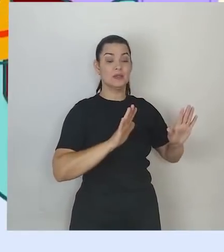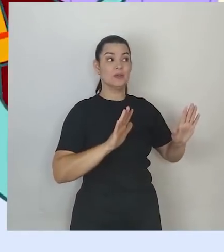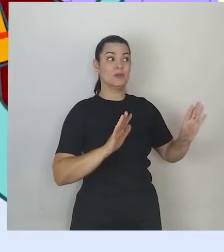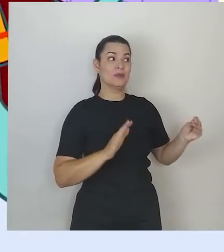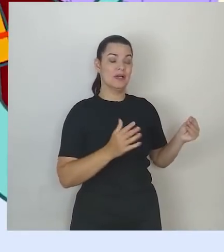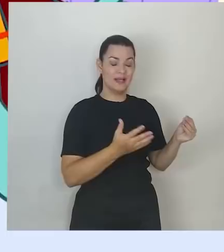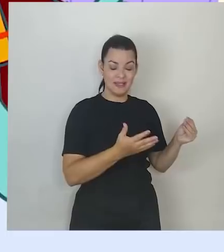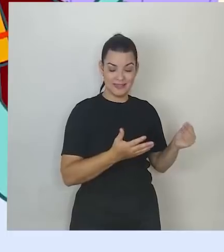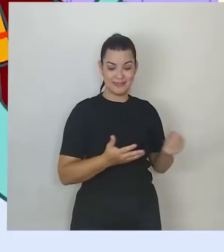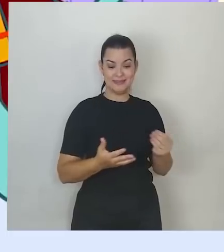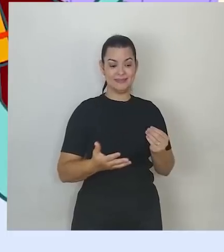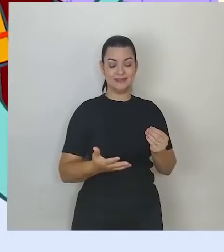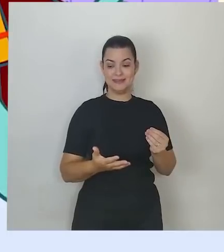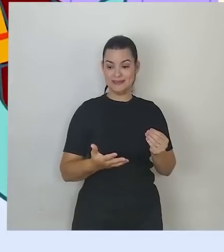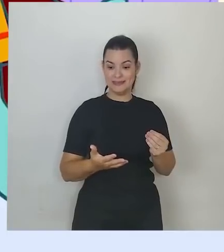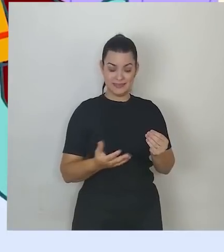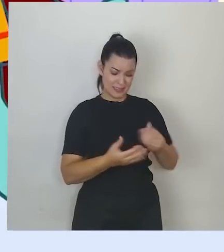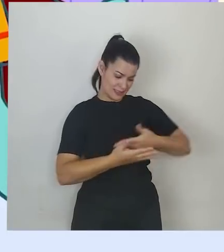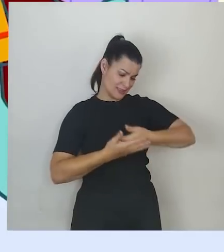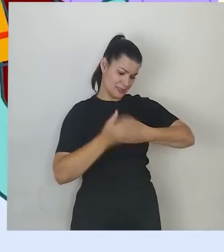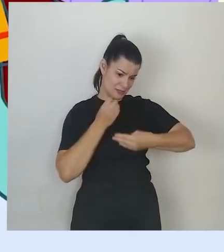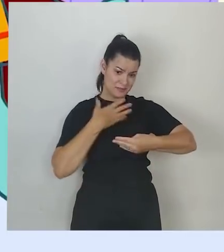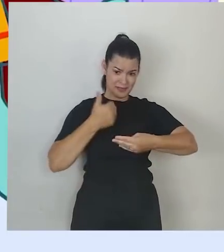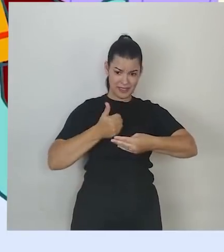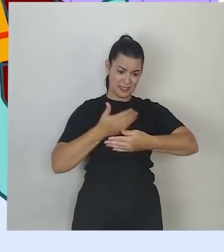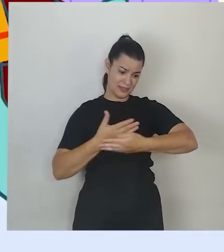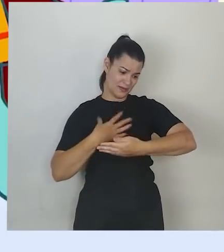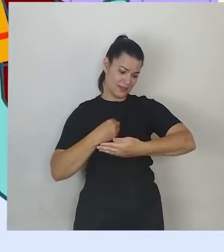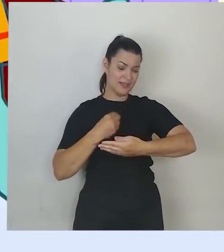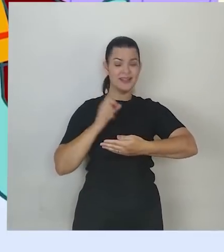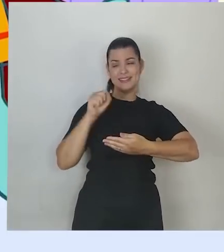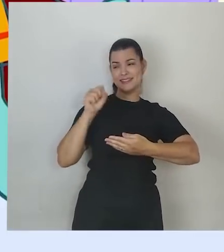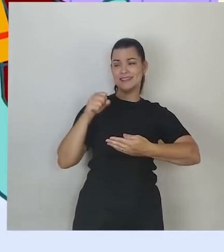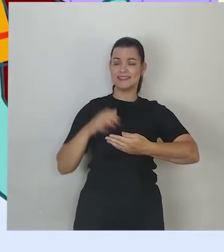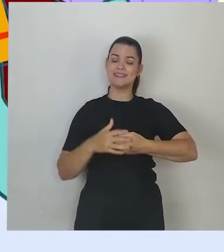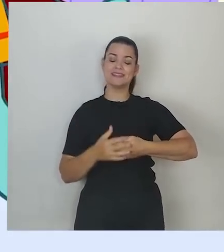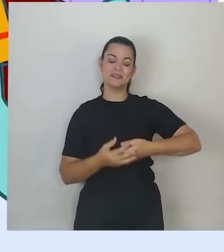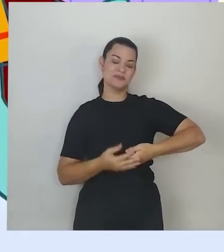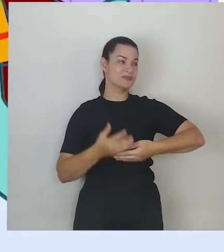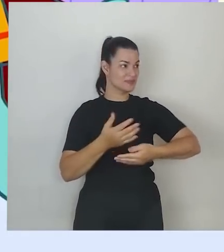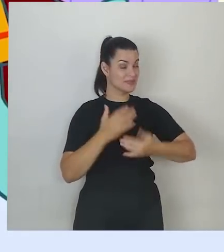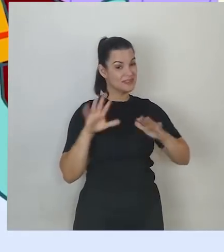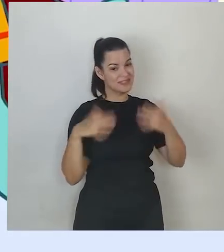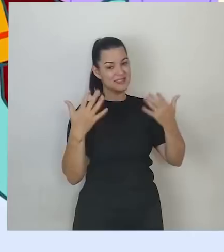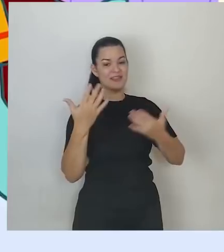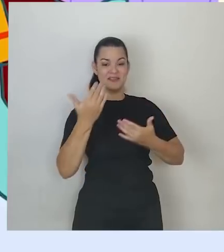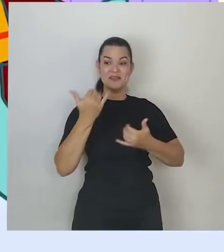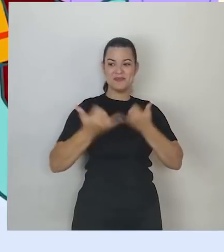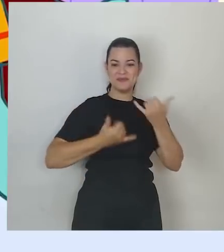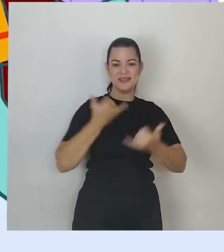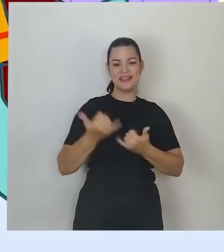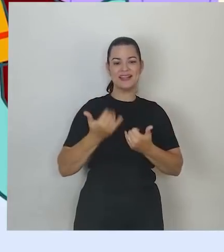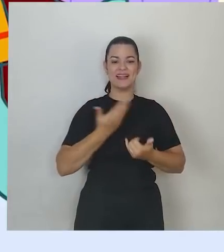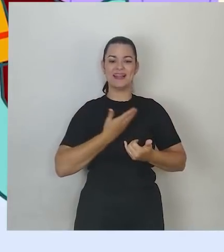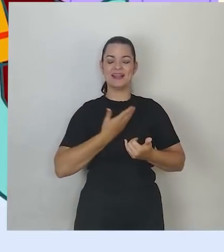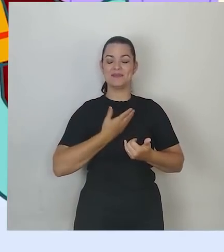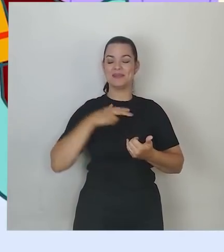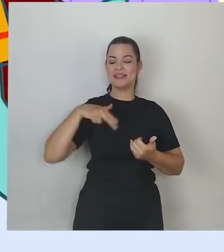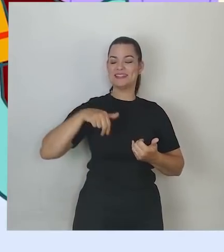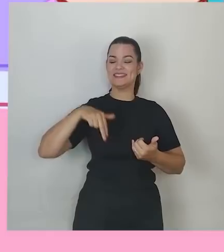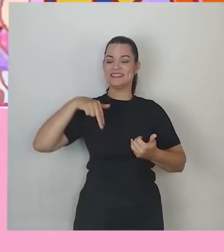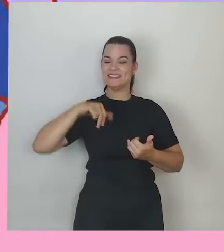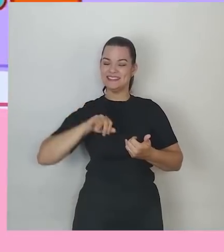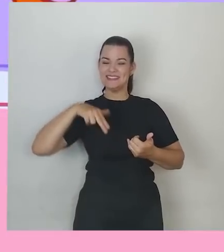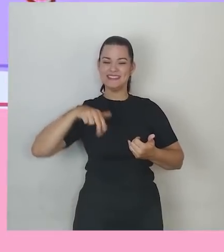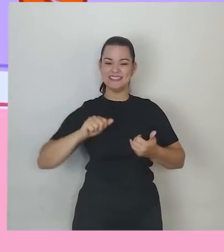Cuidado! Você está bem, filhinha? Estou, mamãe. Então vamos brincar com a sua amiga